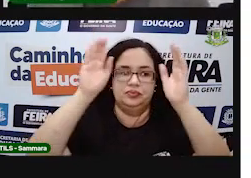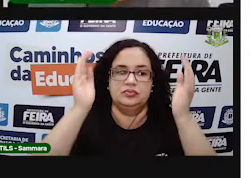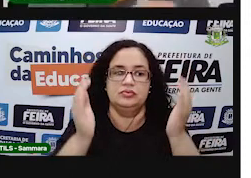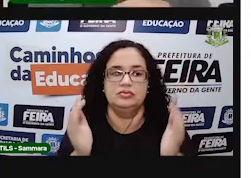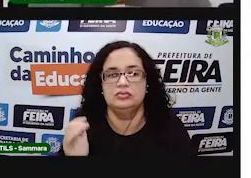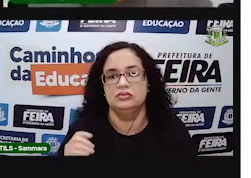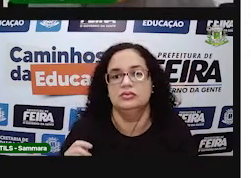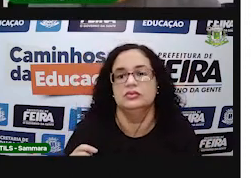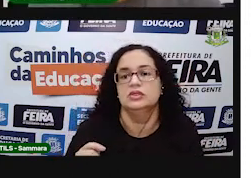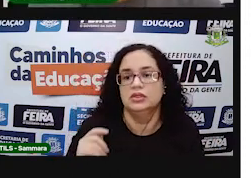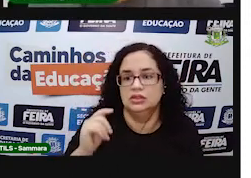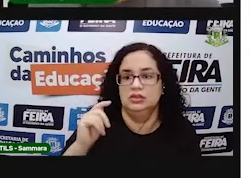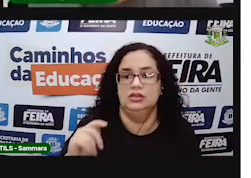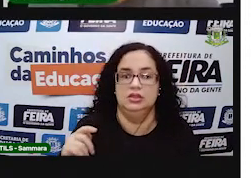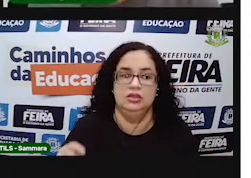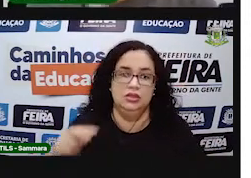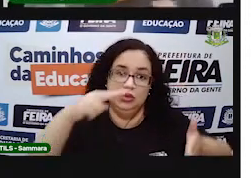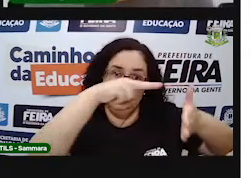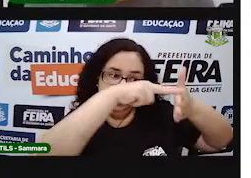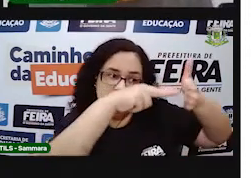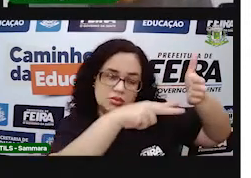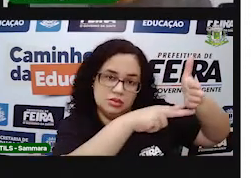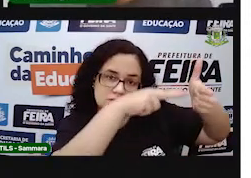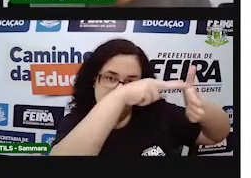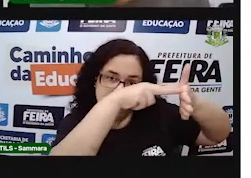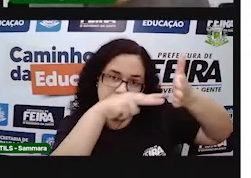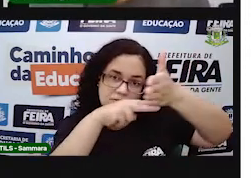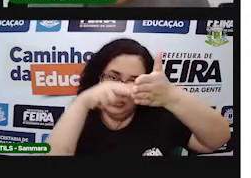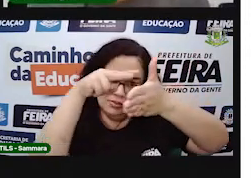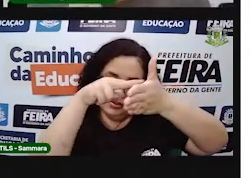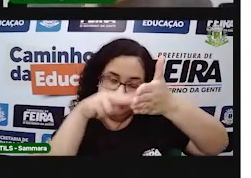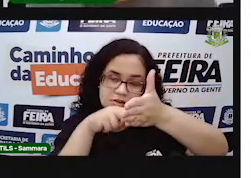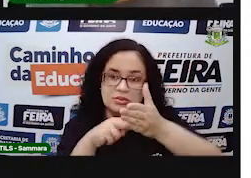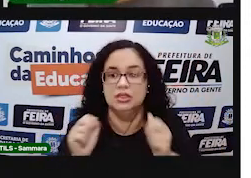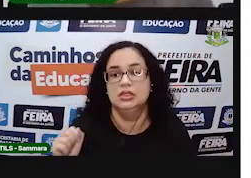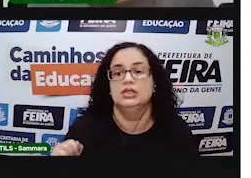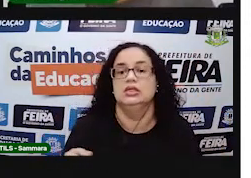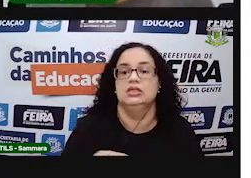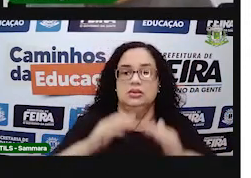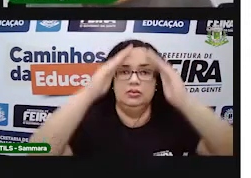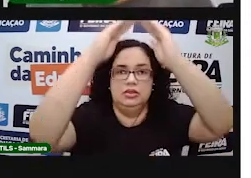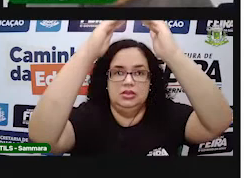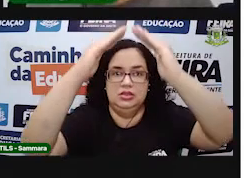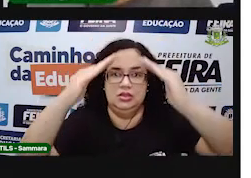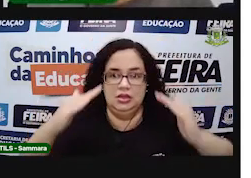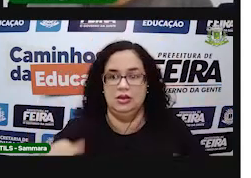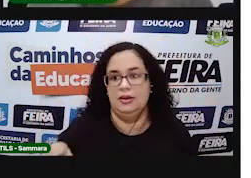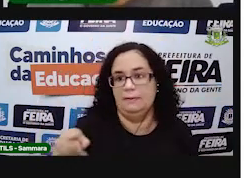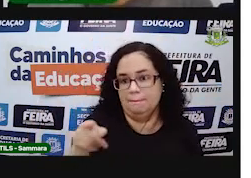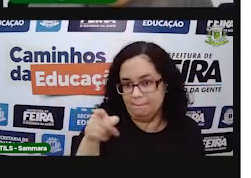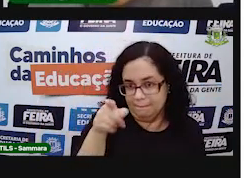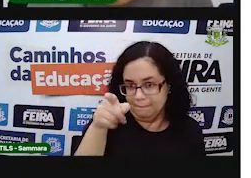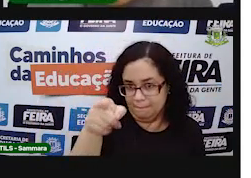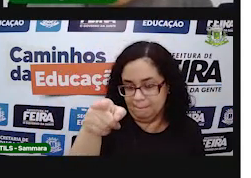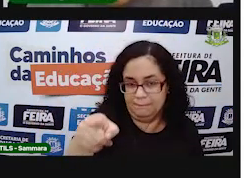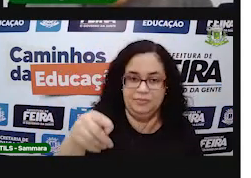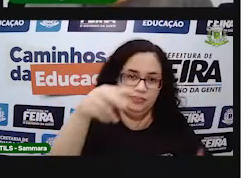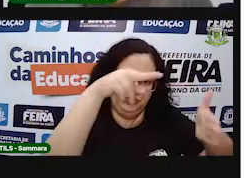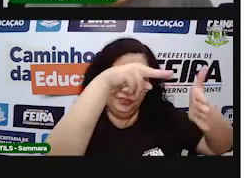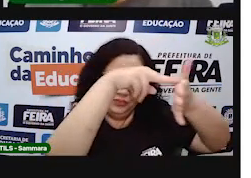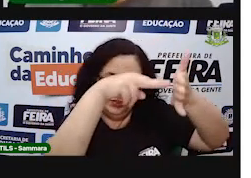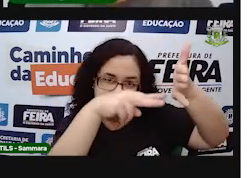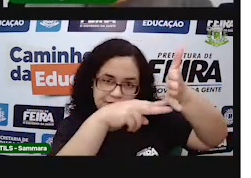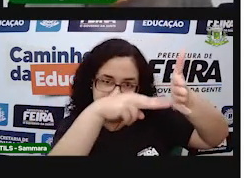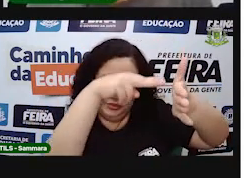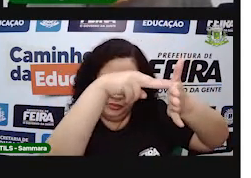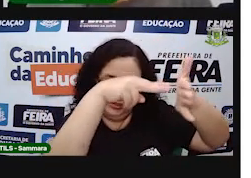arredondadas. E aí a gente tem os prismas e as pirâmides. Então vamos pegar um exemplozinho que está aparecendo na tela. Aqui, ó,